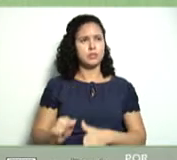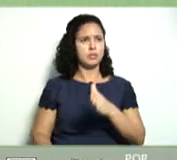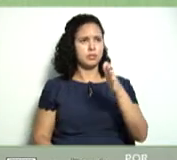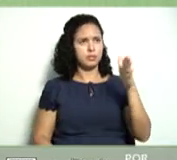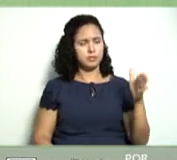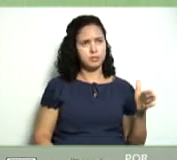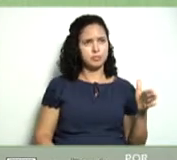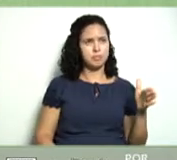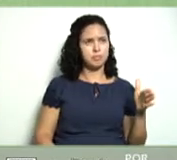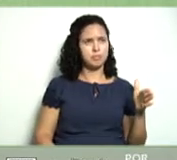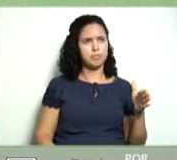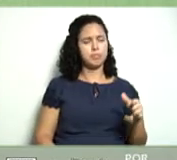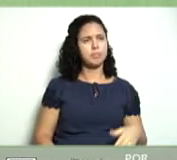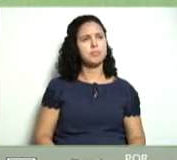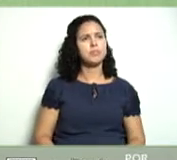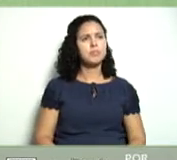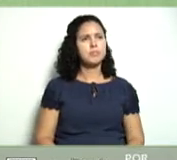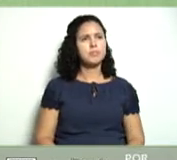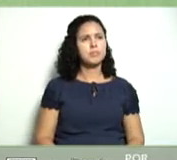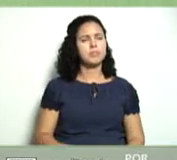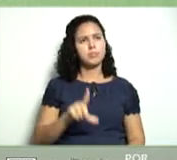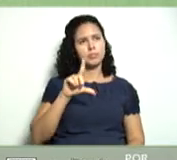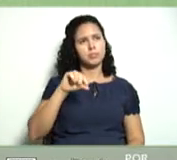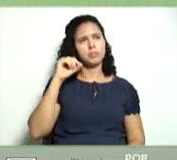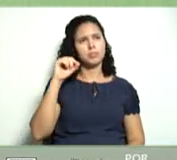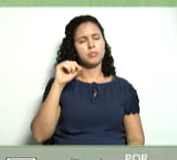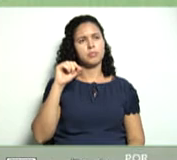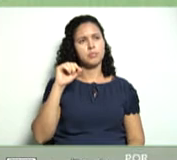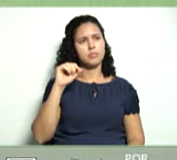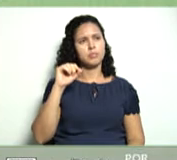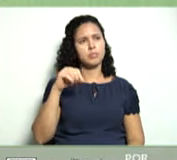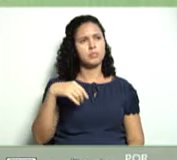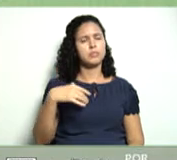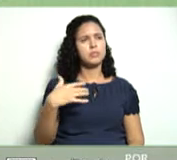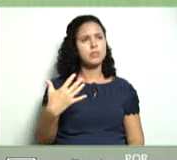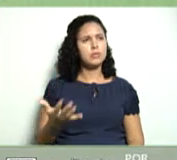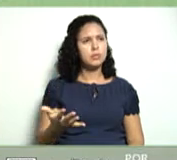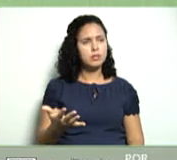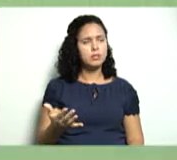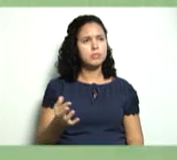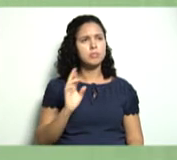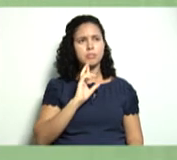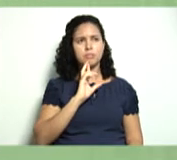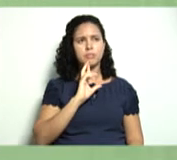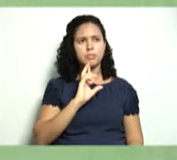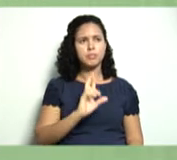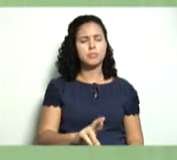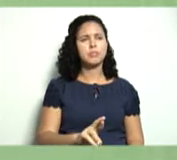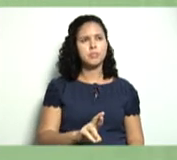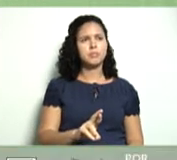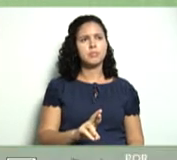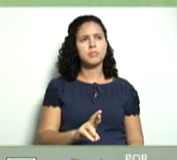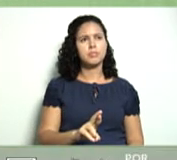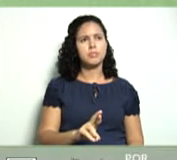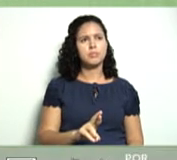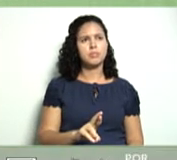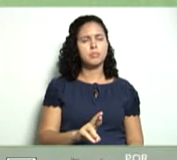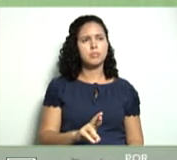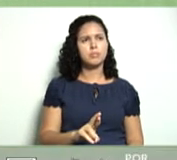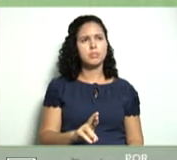centralizado direito desse mal e barra qual das alternativas que está que tem aqui que a